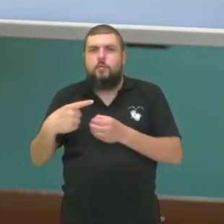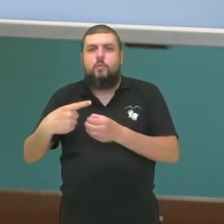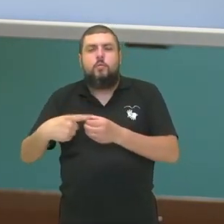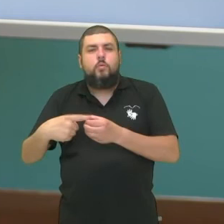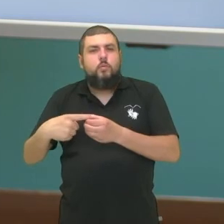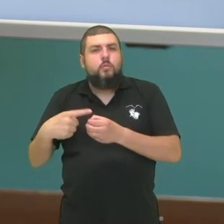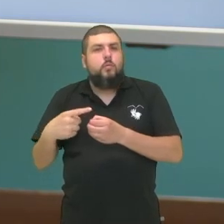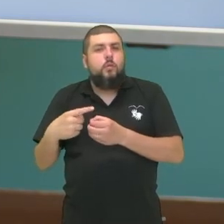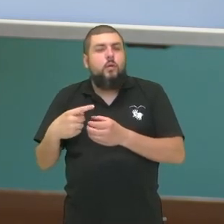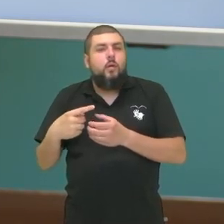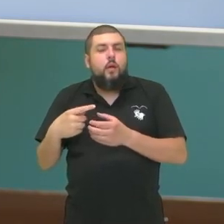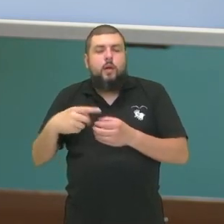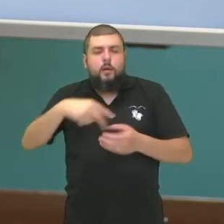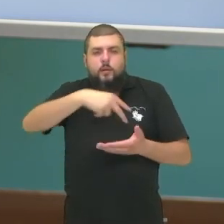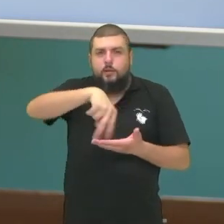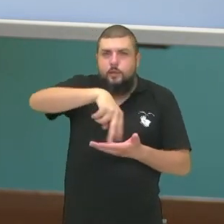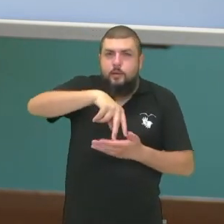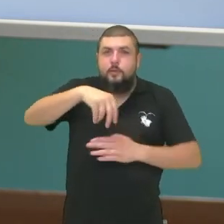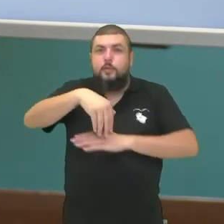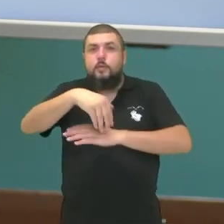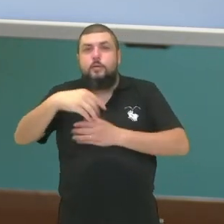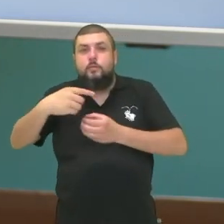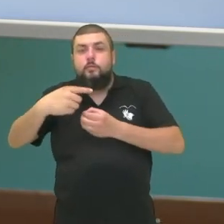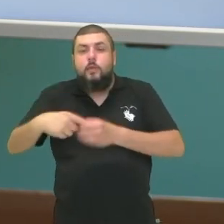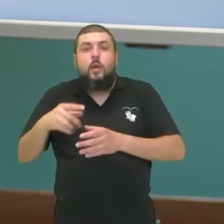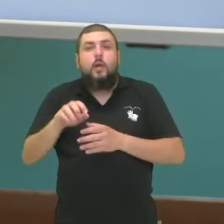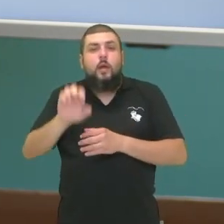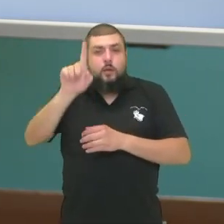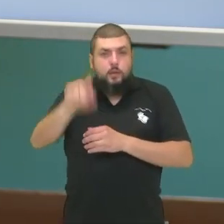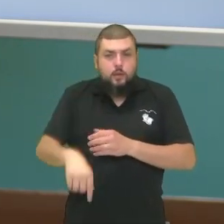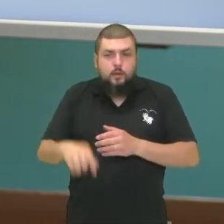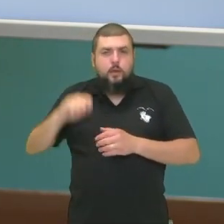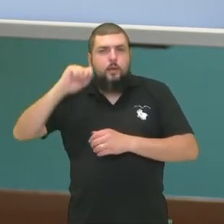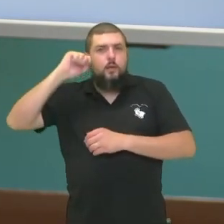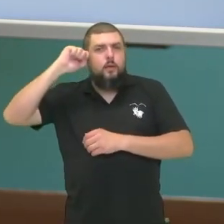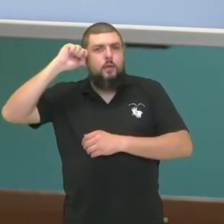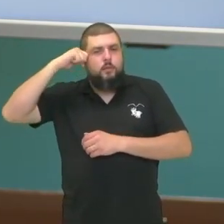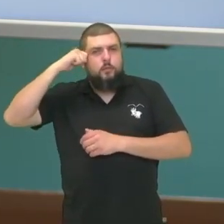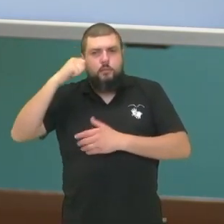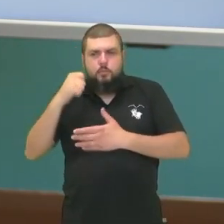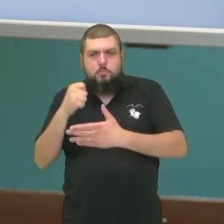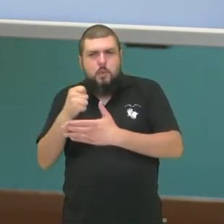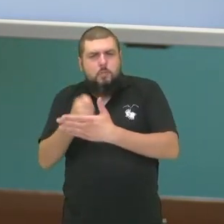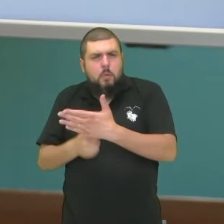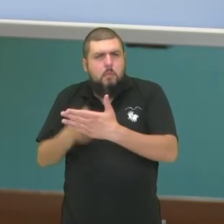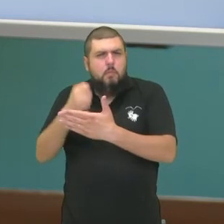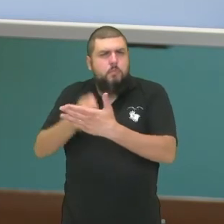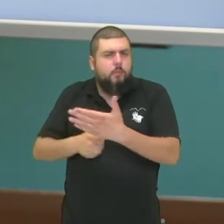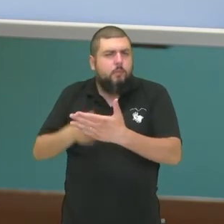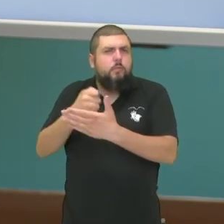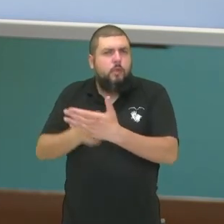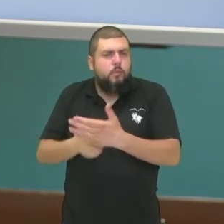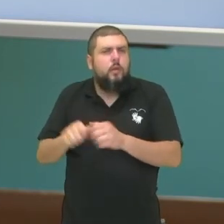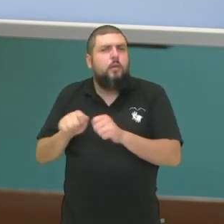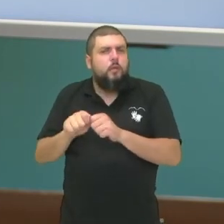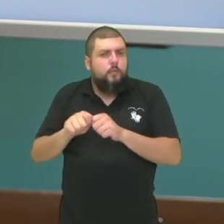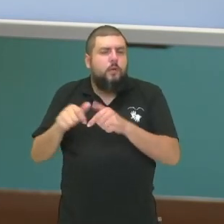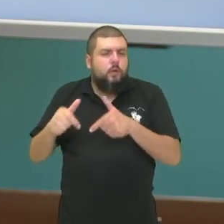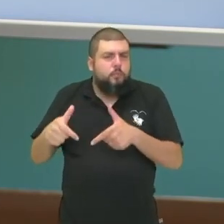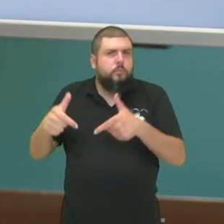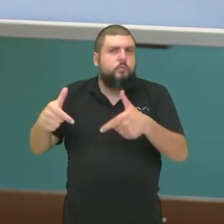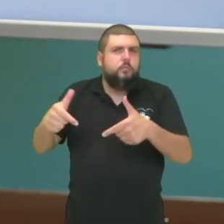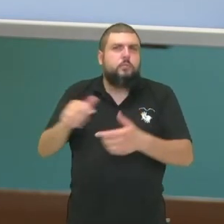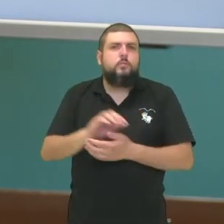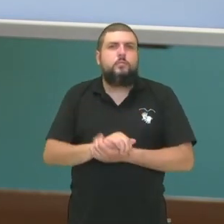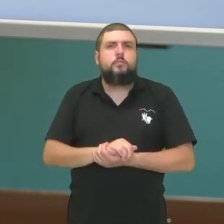comunidade negra para conseguir estabelecer o seu espaço e os seus direitos principalmente na sociedade